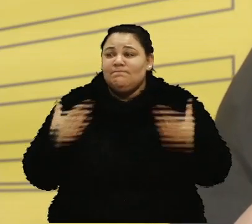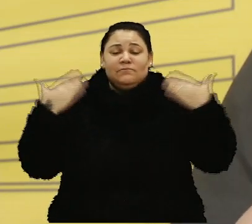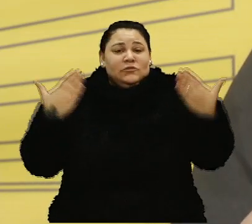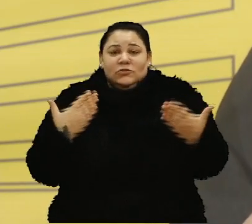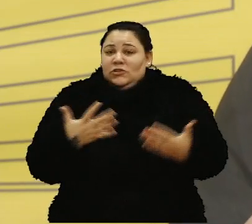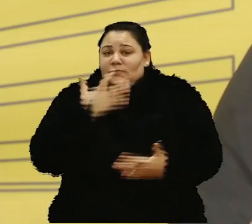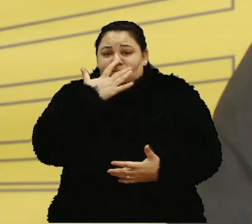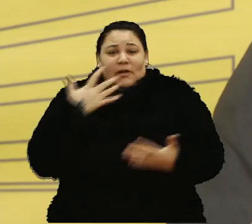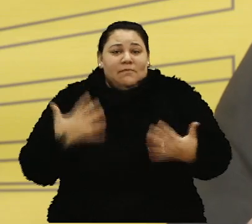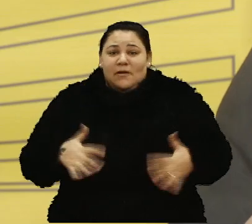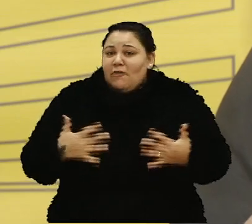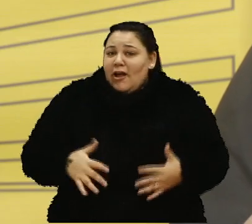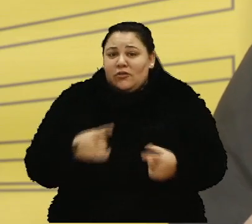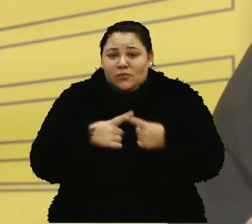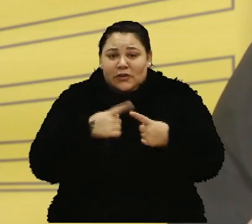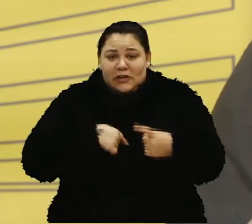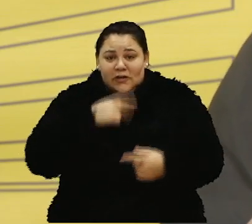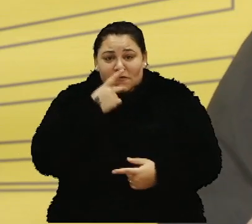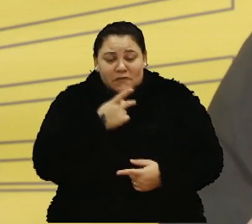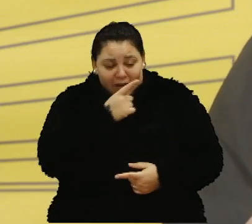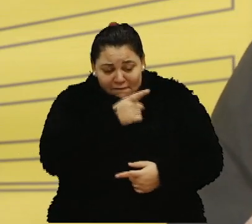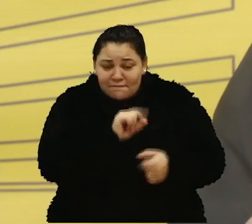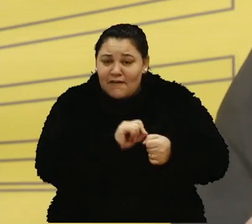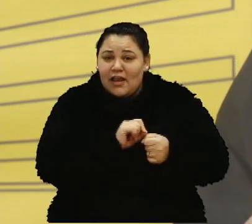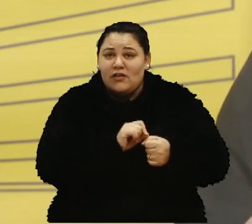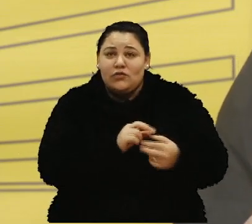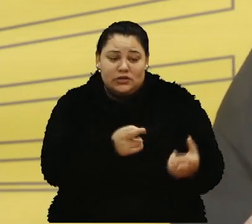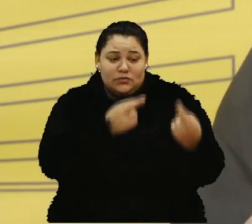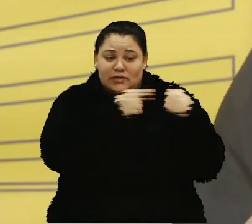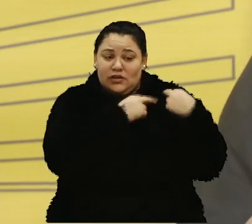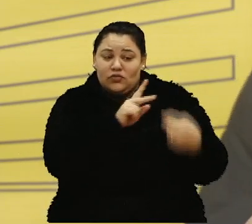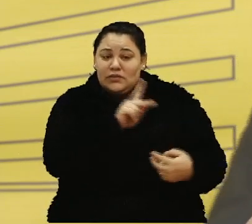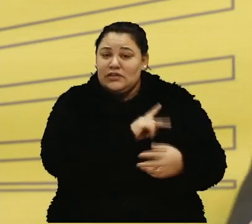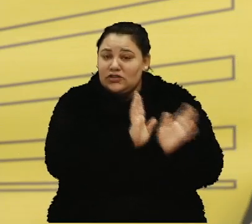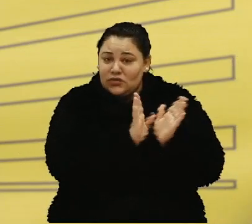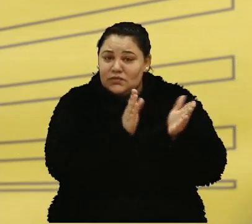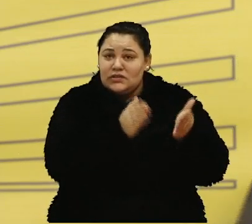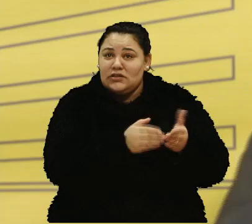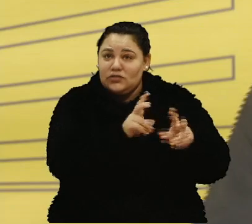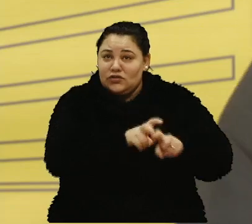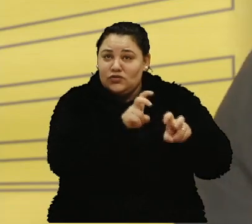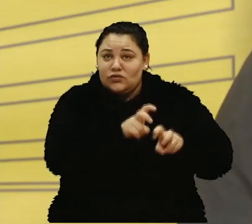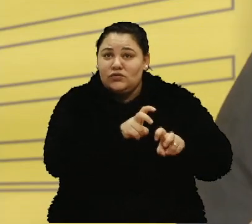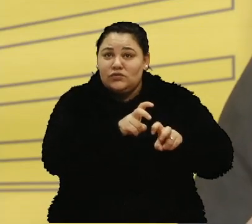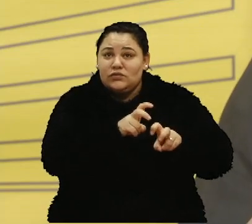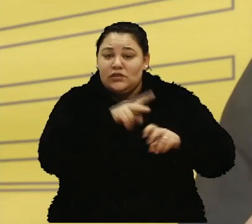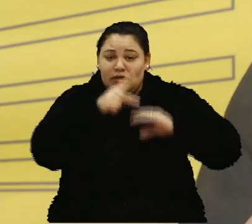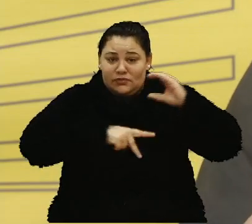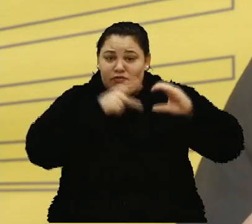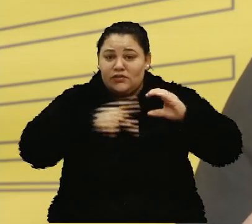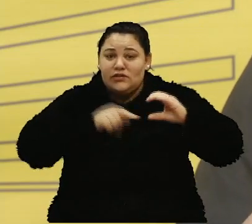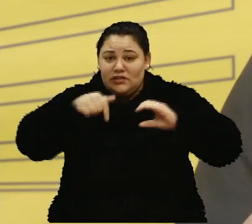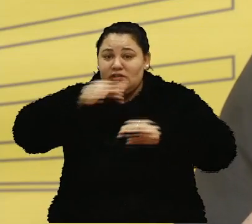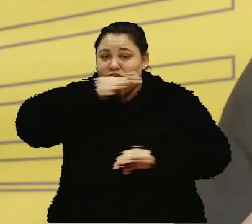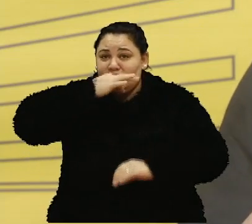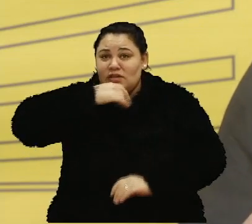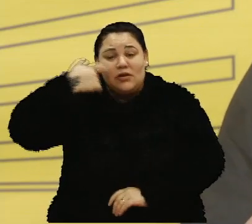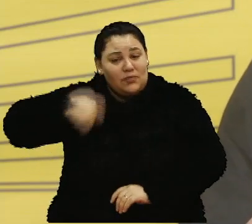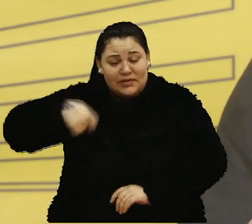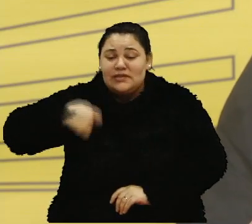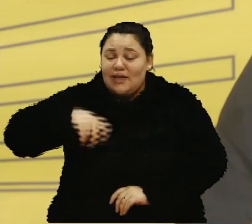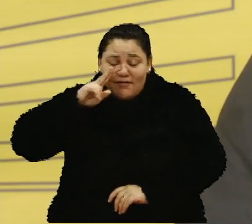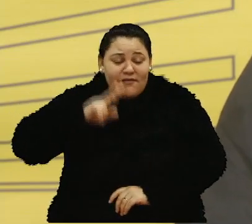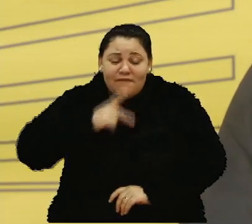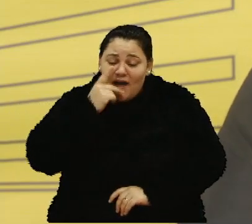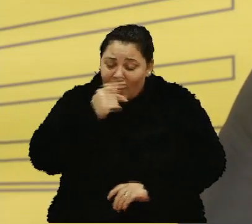fiz essa fala com responsabilidade do presidente da Comissão da Agricultura da Câmara de Vereadores de Caxias do Sul. Eu não poderia deixar passar uma